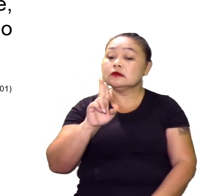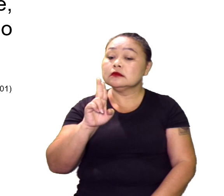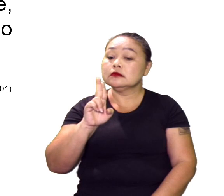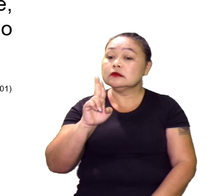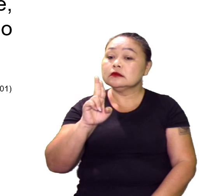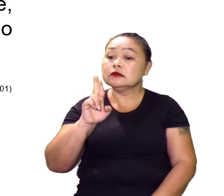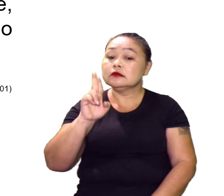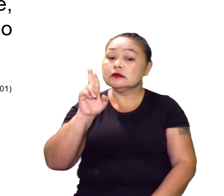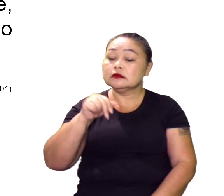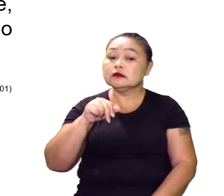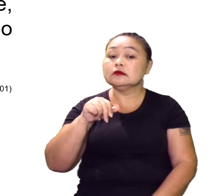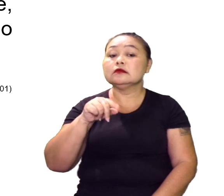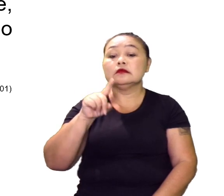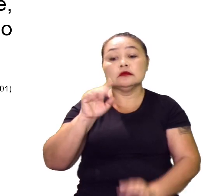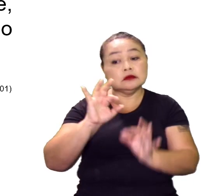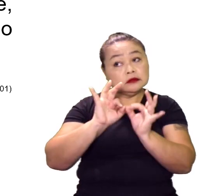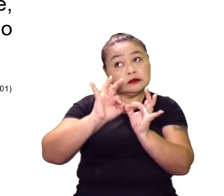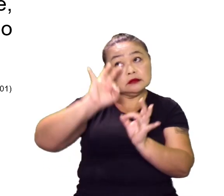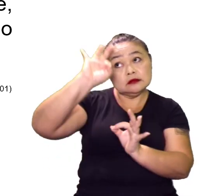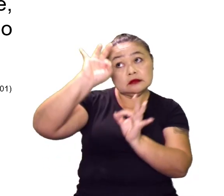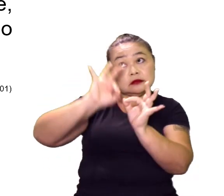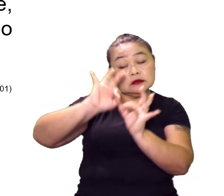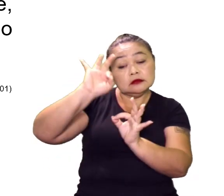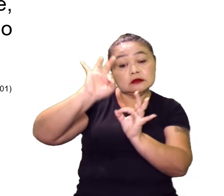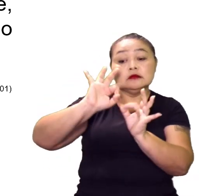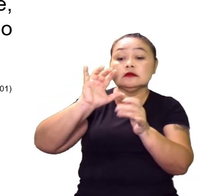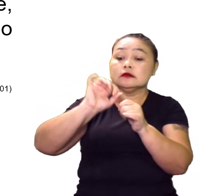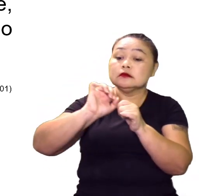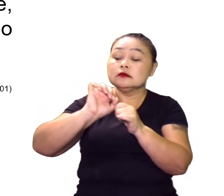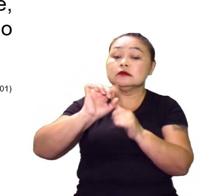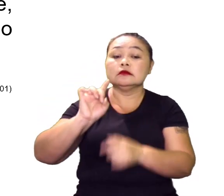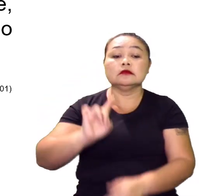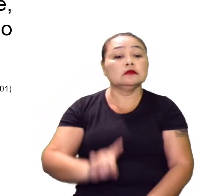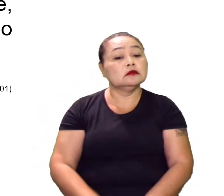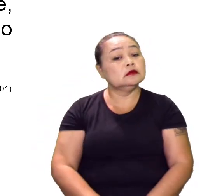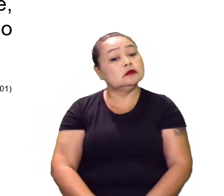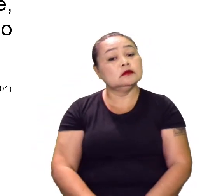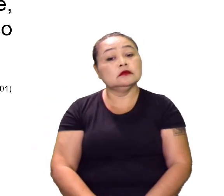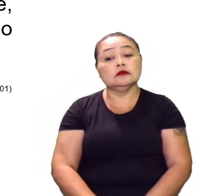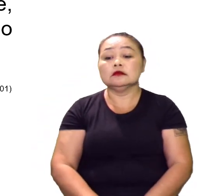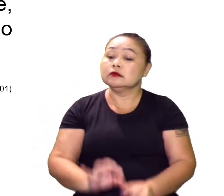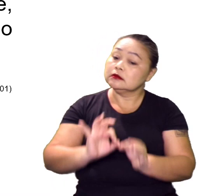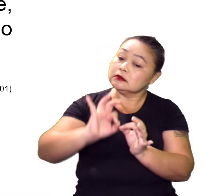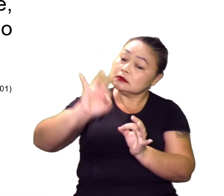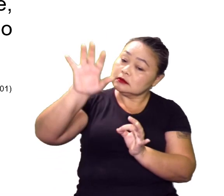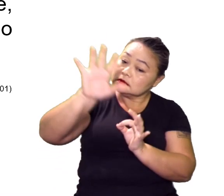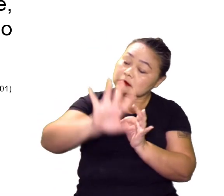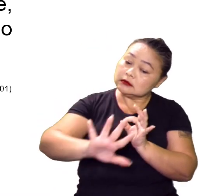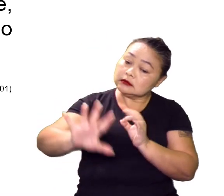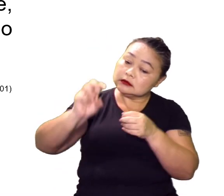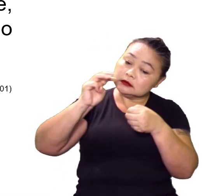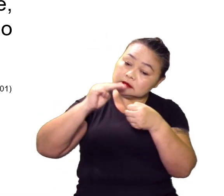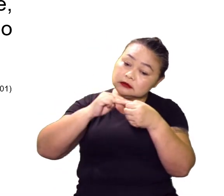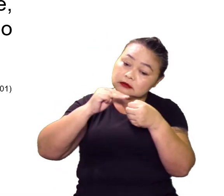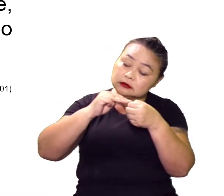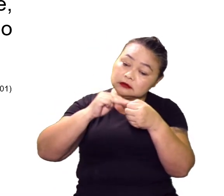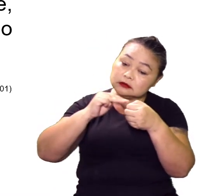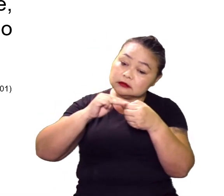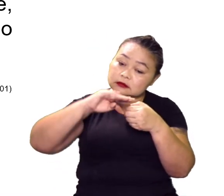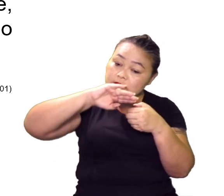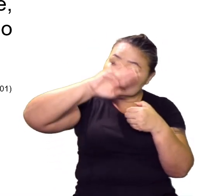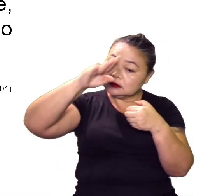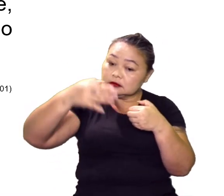Pico Tracuá, que é a maior elevação do estado de Rondônia. Perfeito. Que está na região do município de